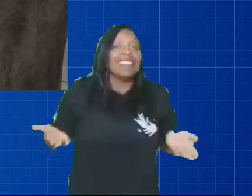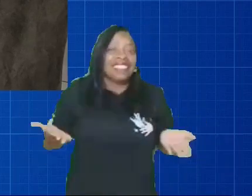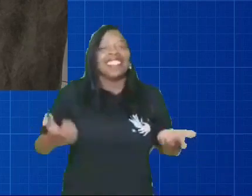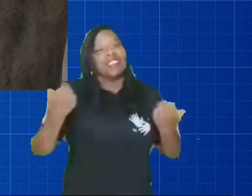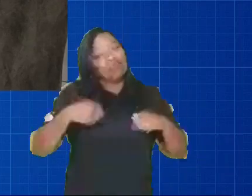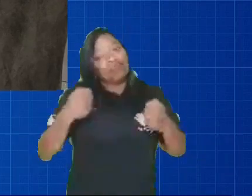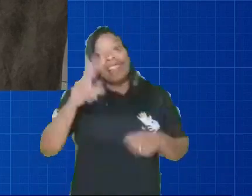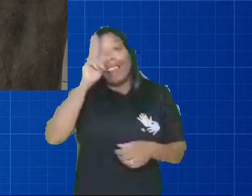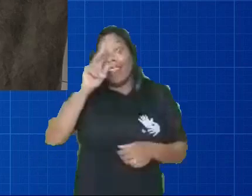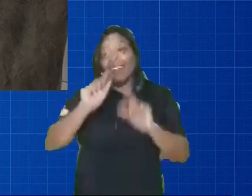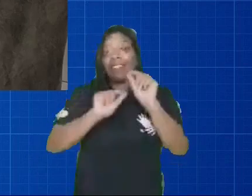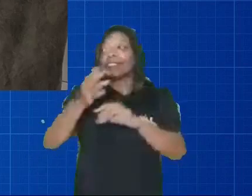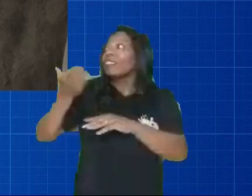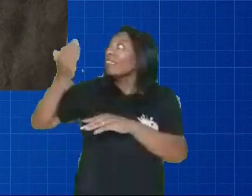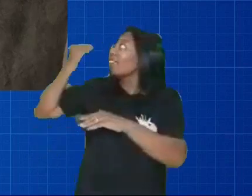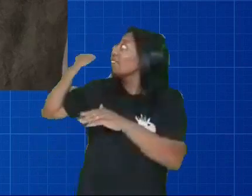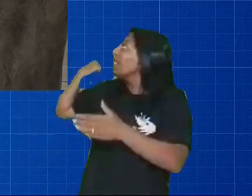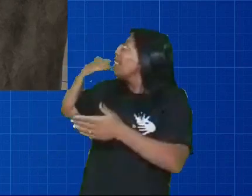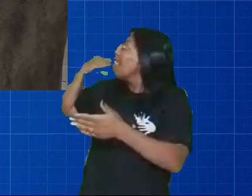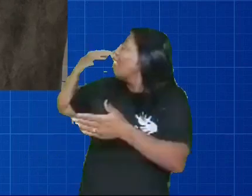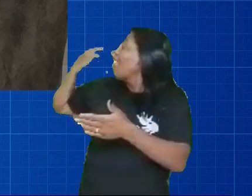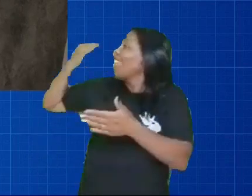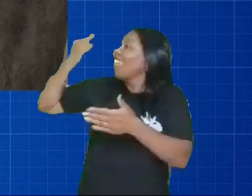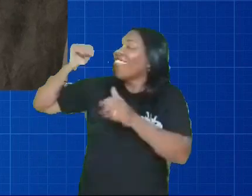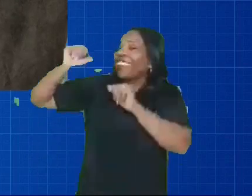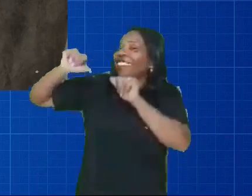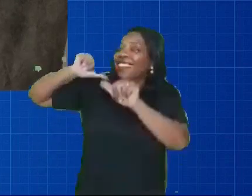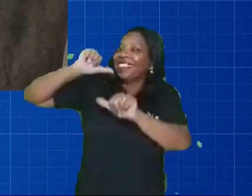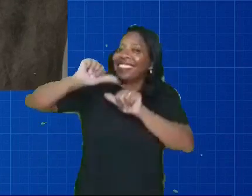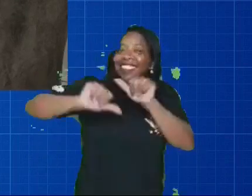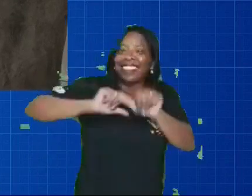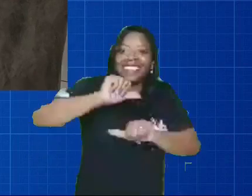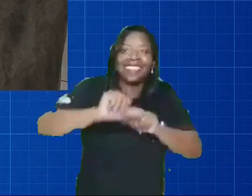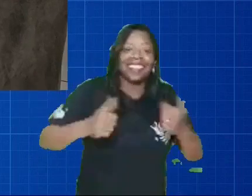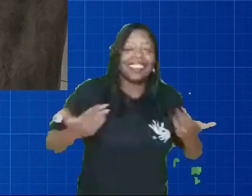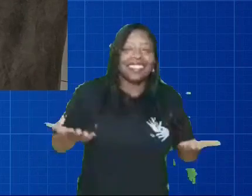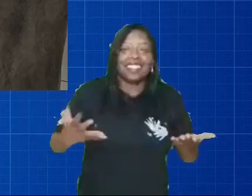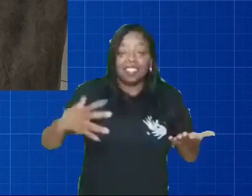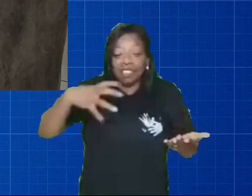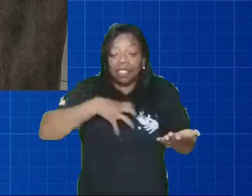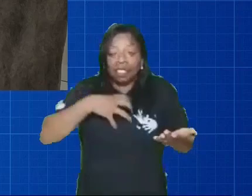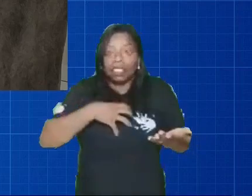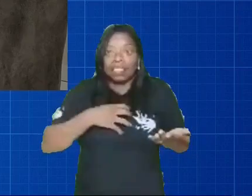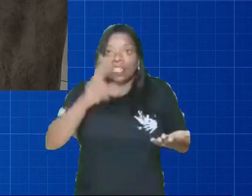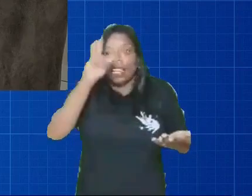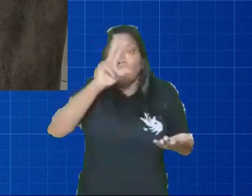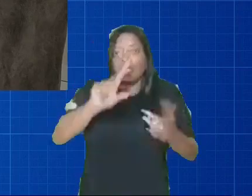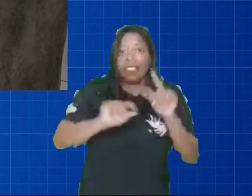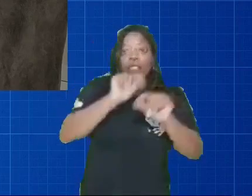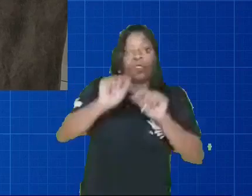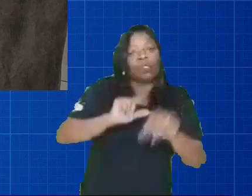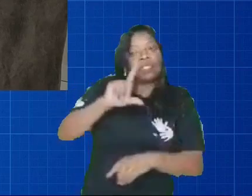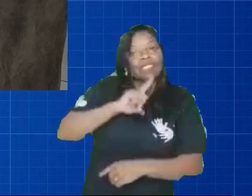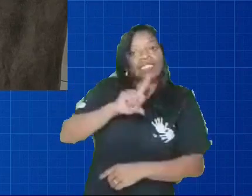gestores também, né? Porque ela vem conosco, permanece em nós. E quando vem conosco, assim, o primeiro ambiente que